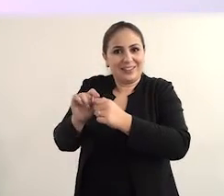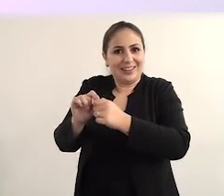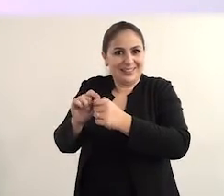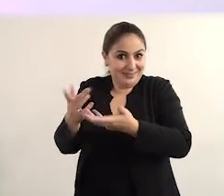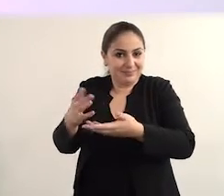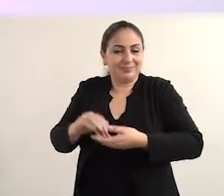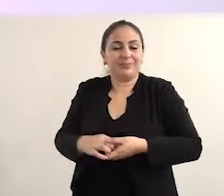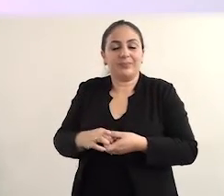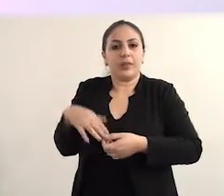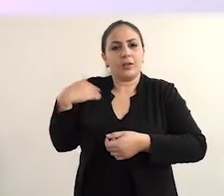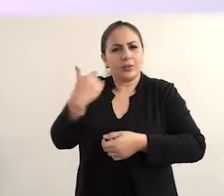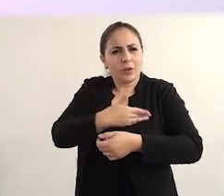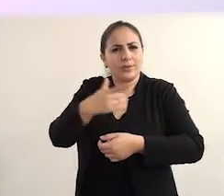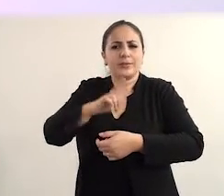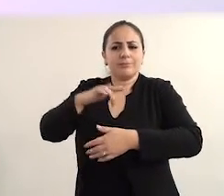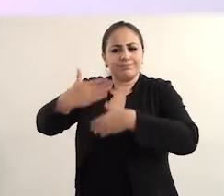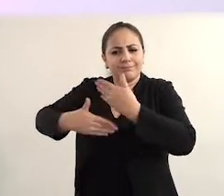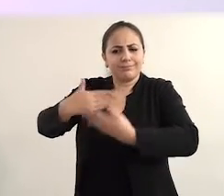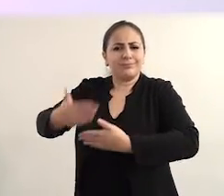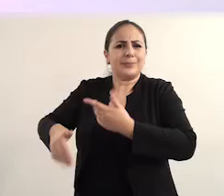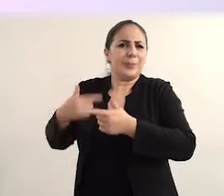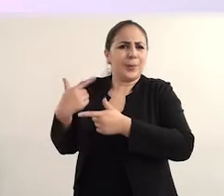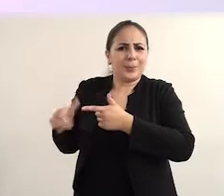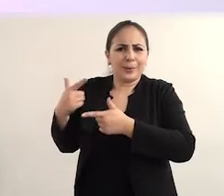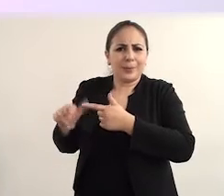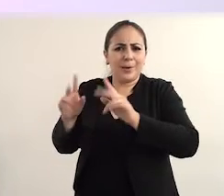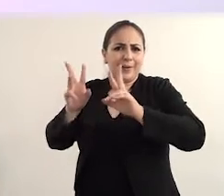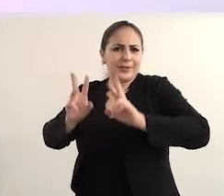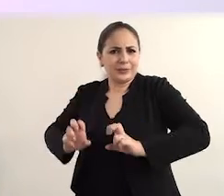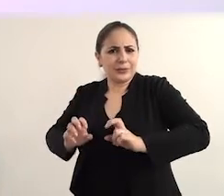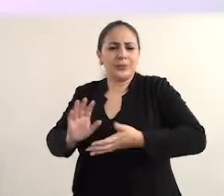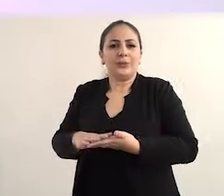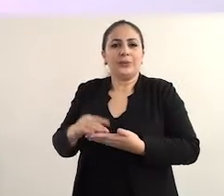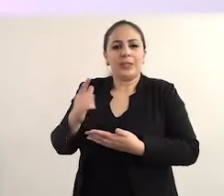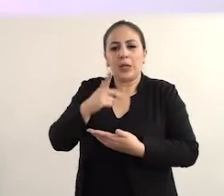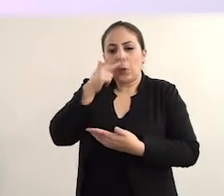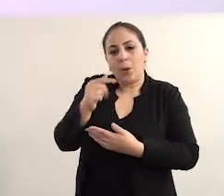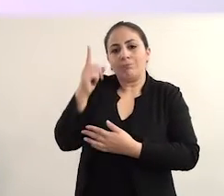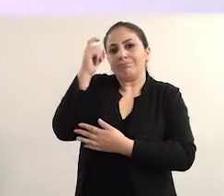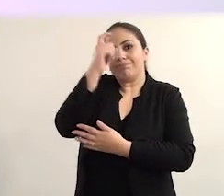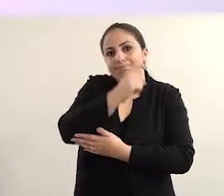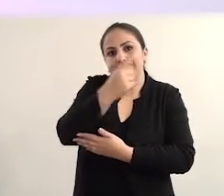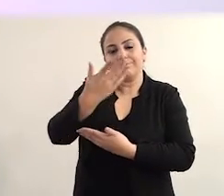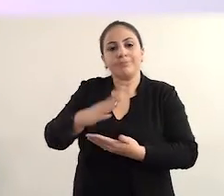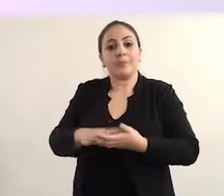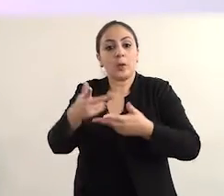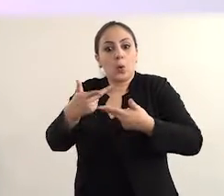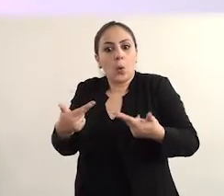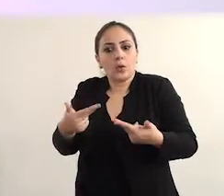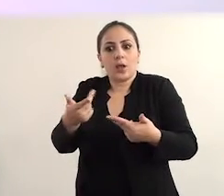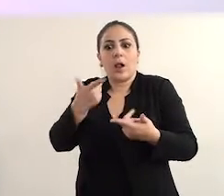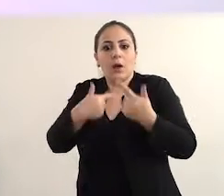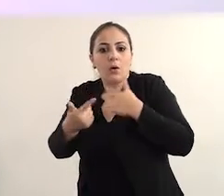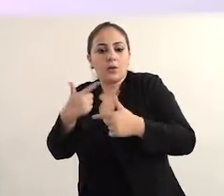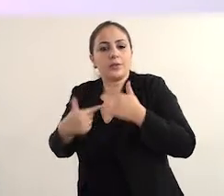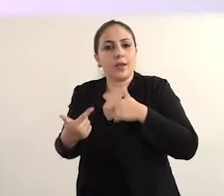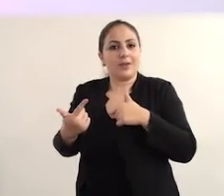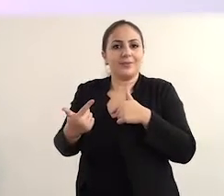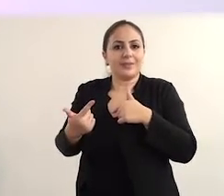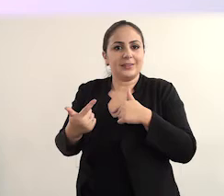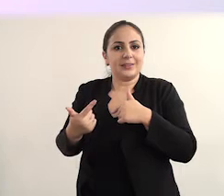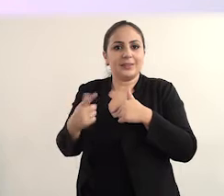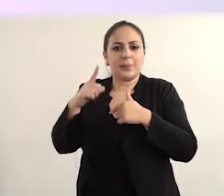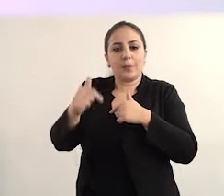foi passando, enfim, essas questões, sim, dificuldades, né? Coisas que ela gostava, daí